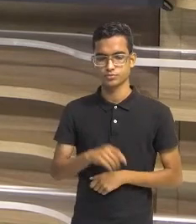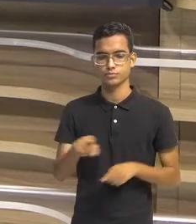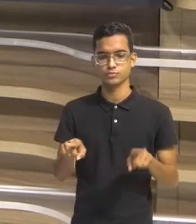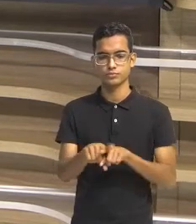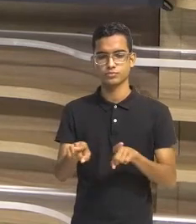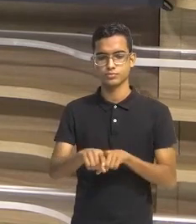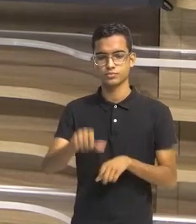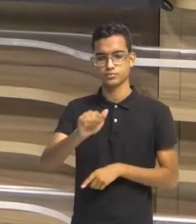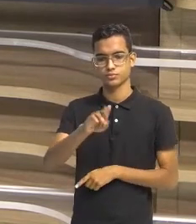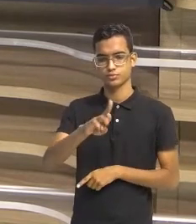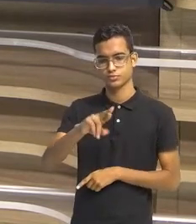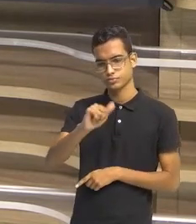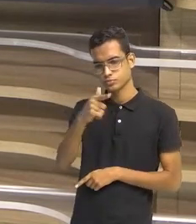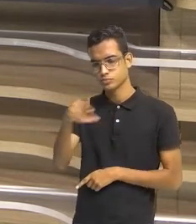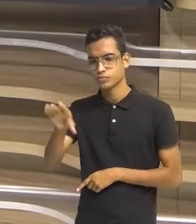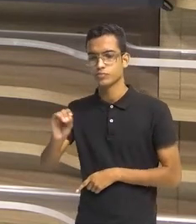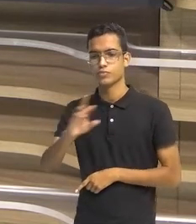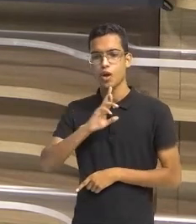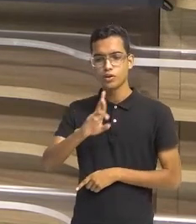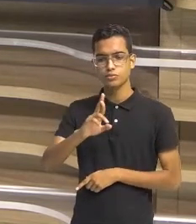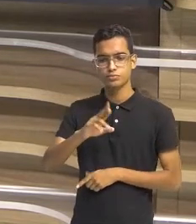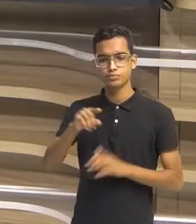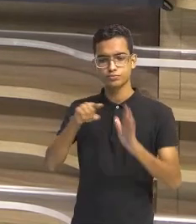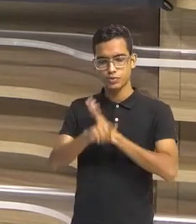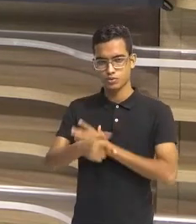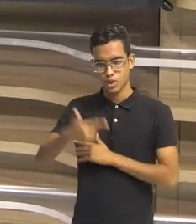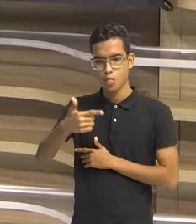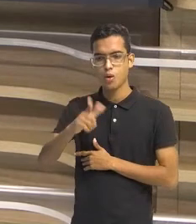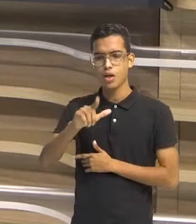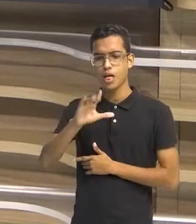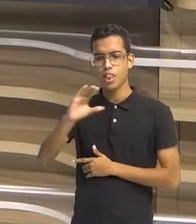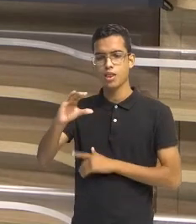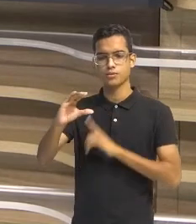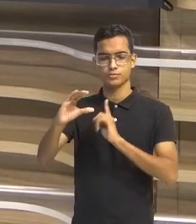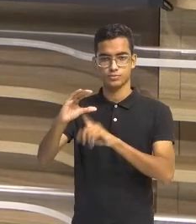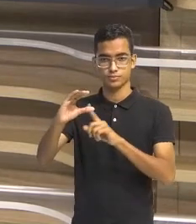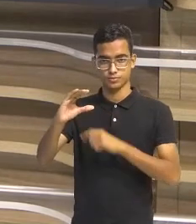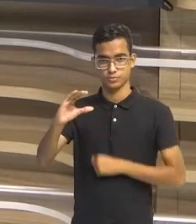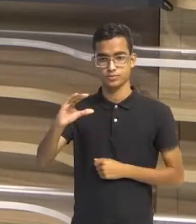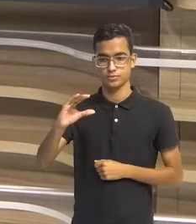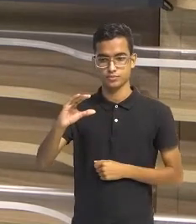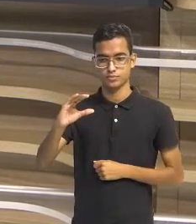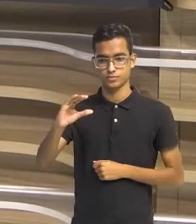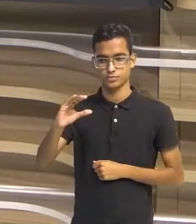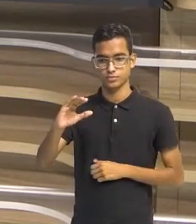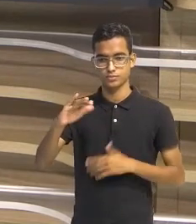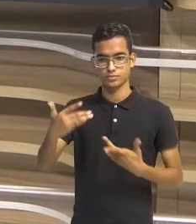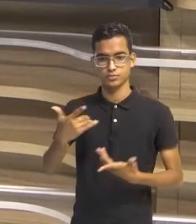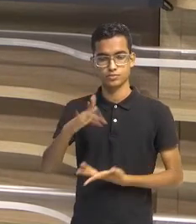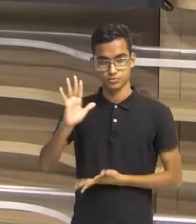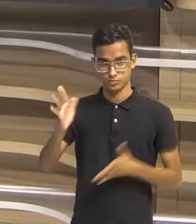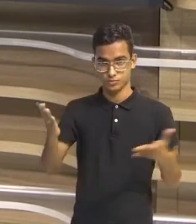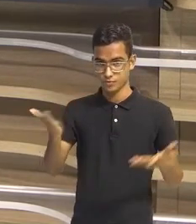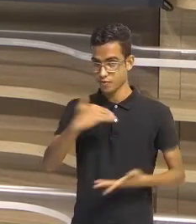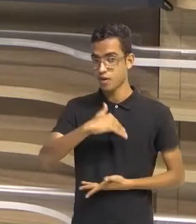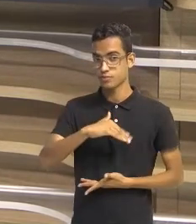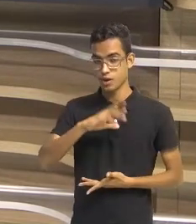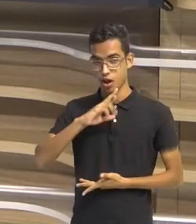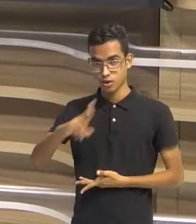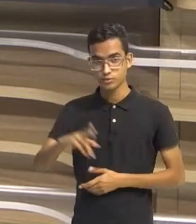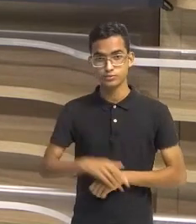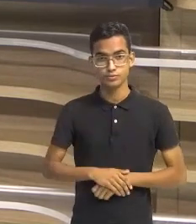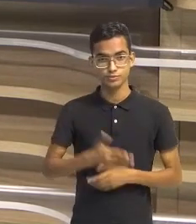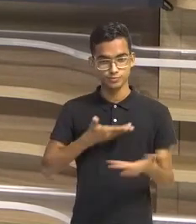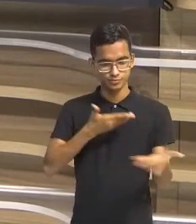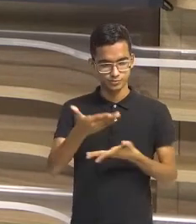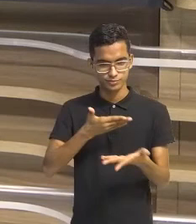que é a letra E, tá? Então, por enquanto, a gente tem essas duas respostas. Então, bora para a correção? Bora logo agilizar aqui para ver